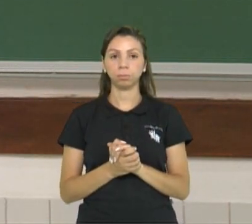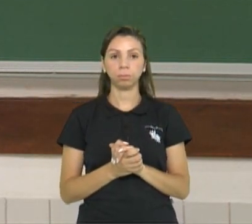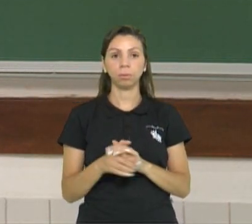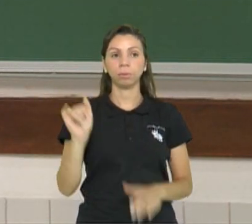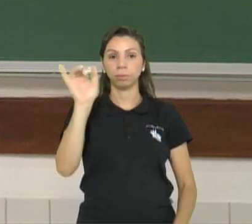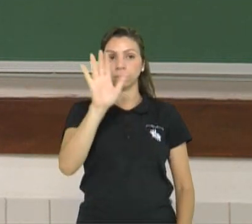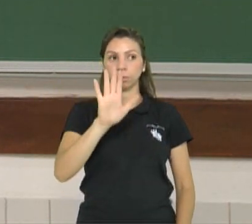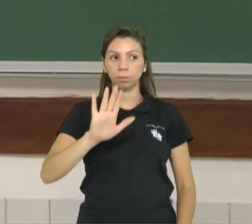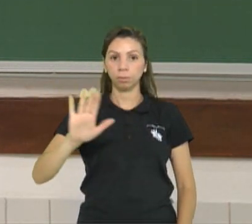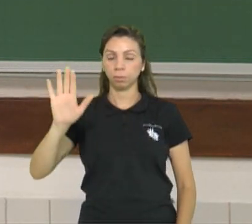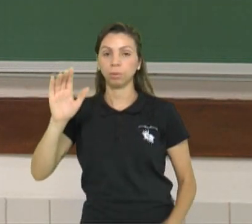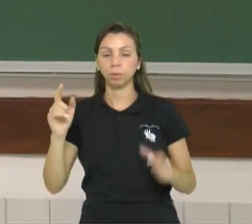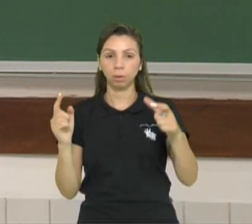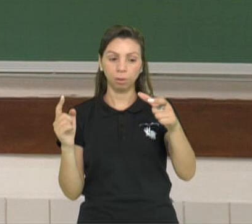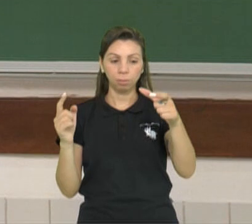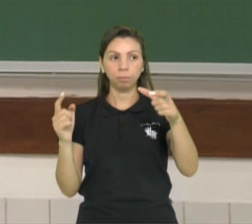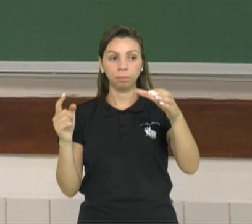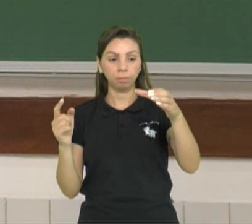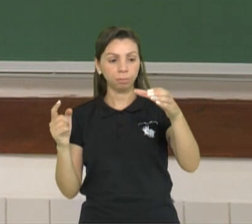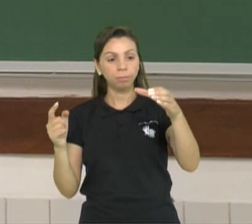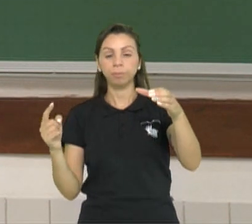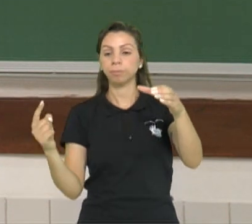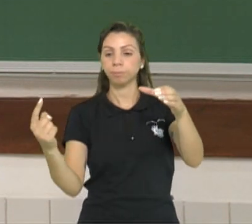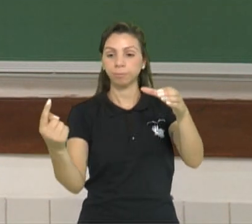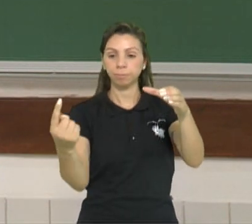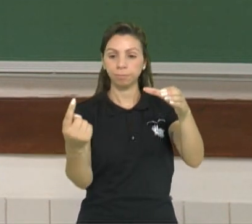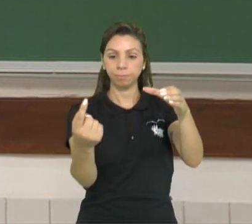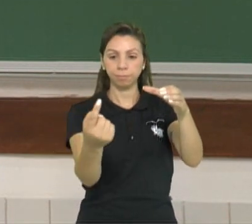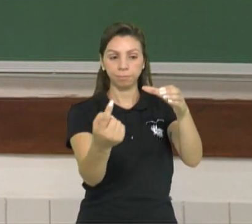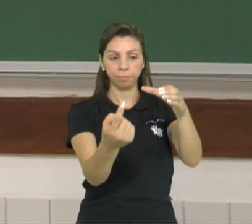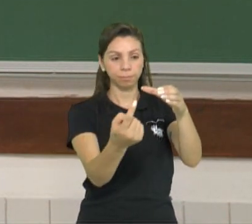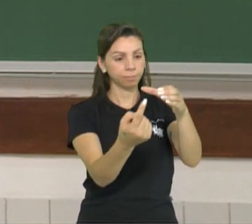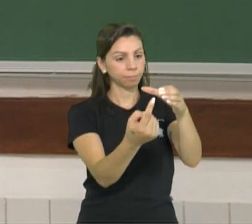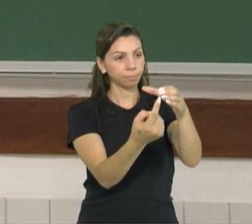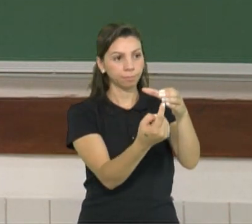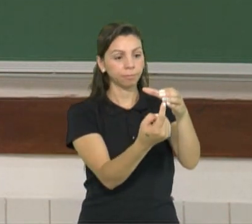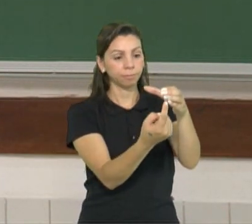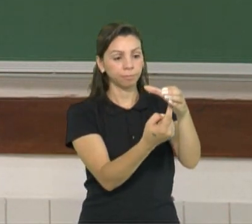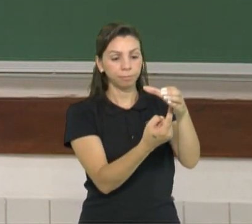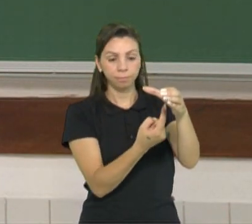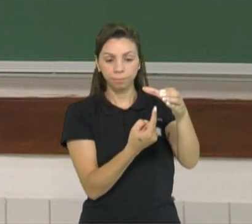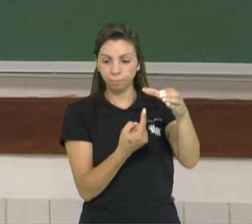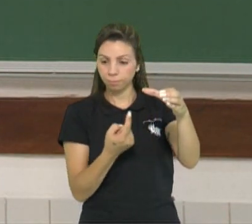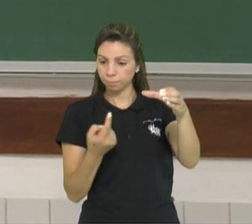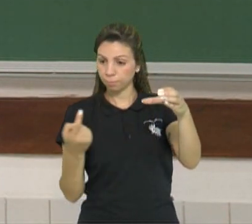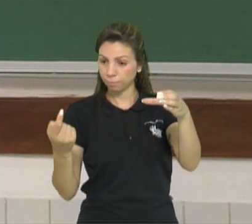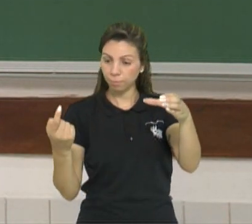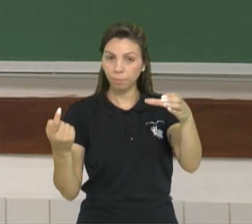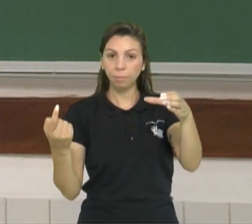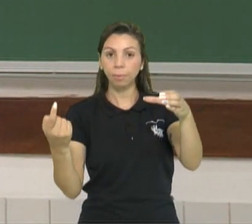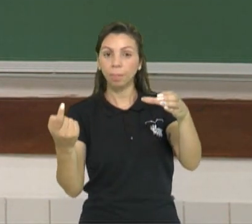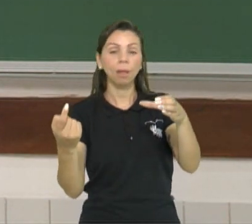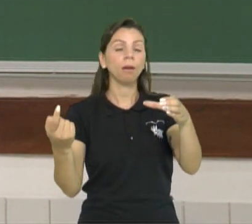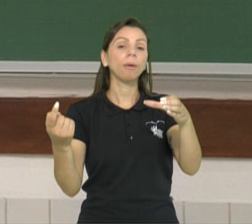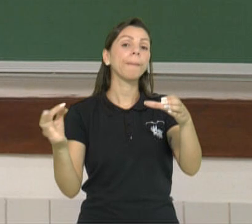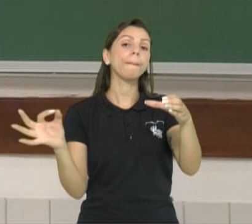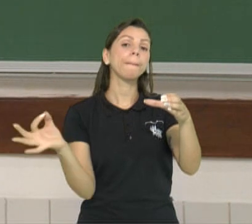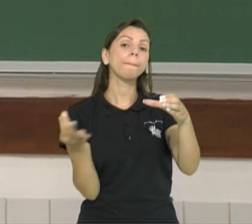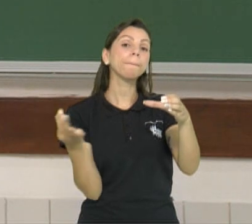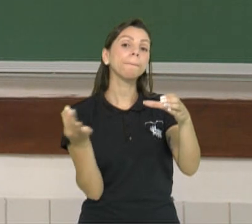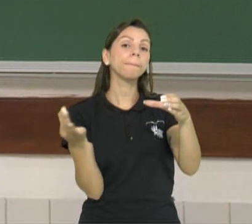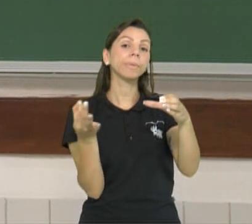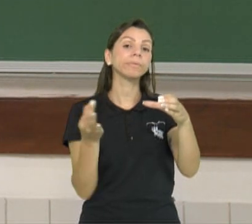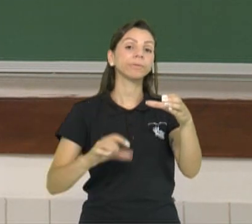figura, eu vou girar ela, né, uma figura em revolução, e ela vai formar exatamente o nosso tronco de cone. Então, o que